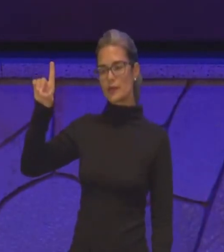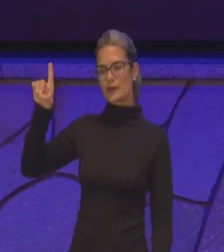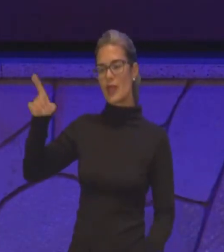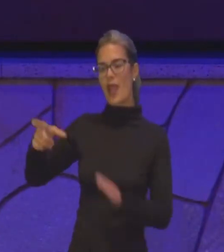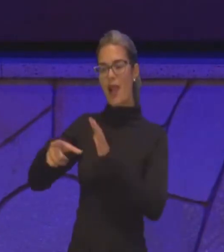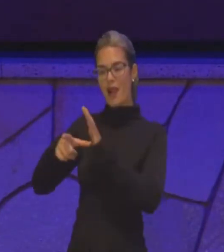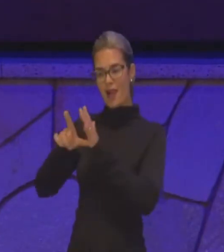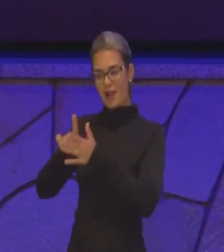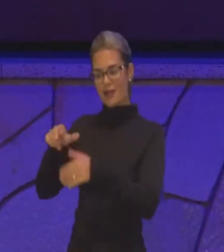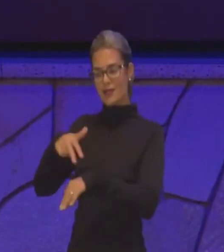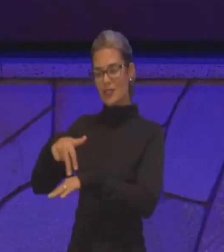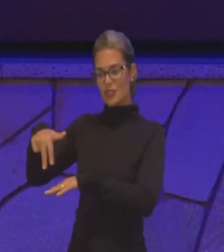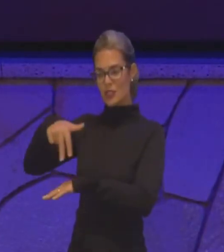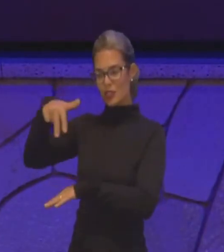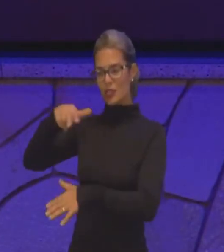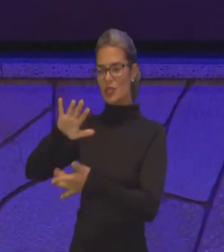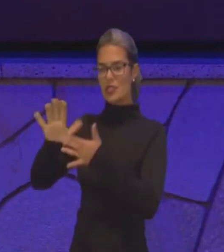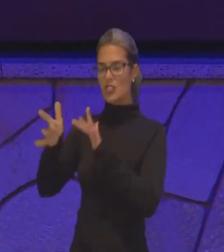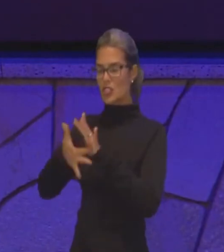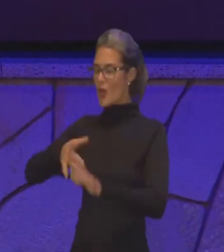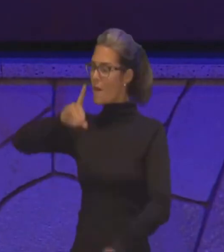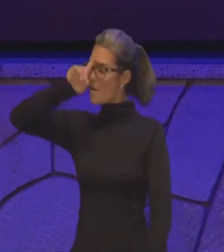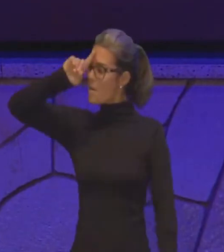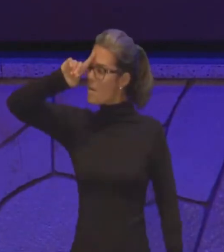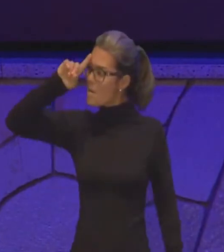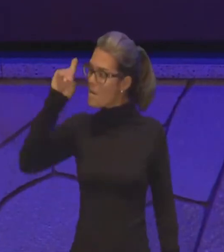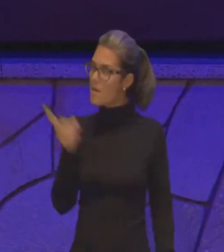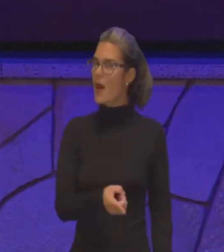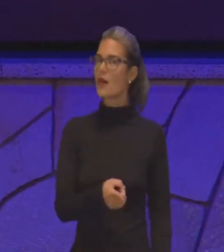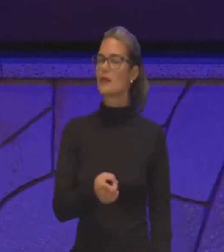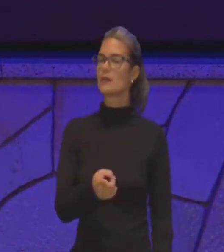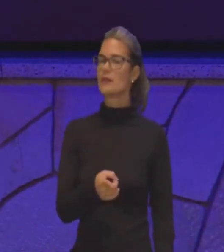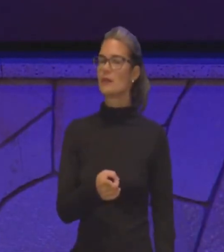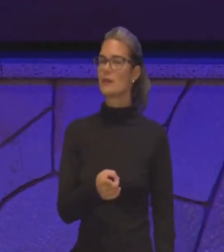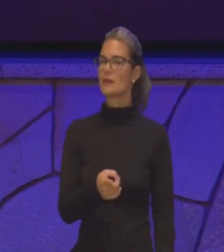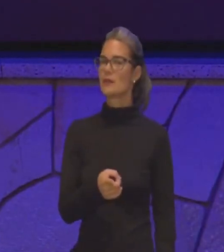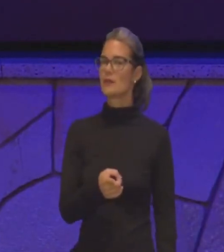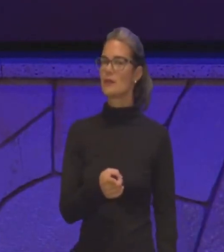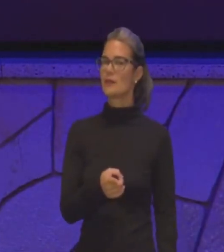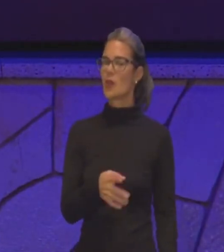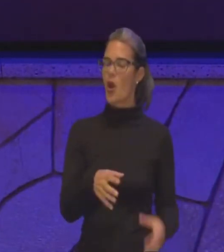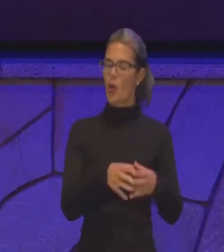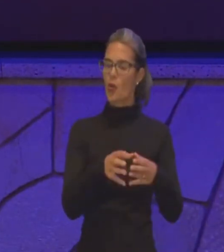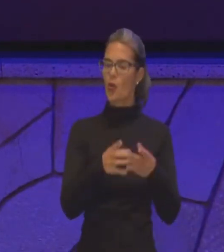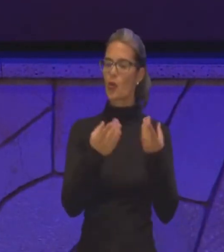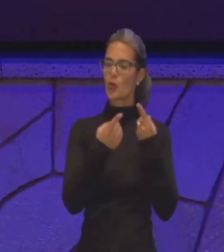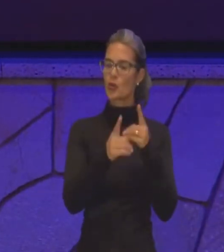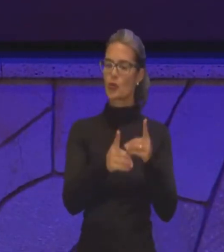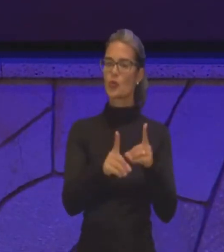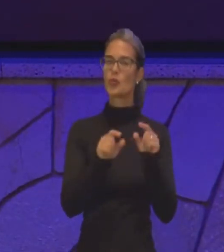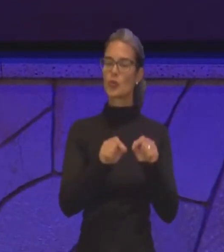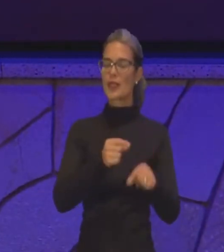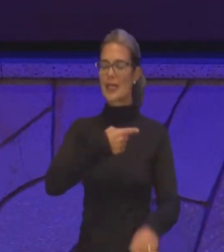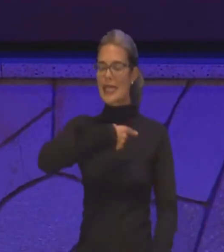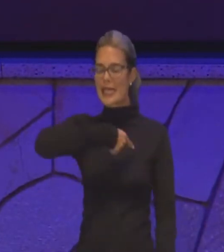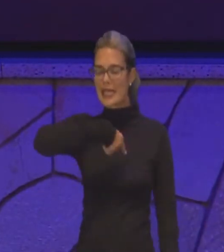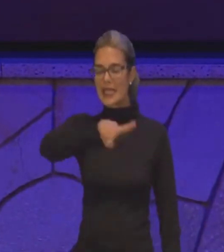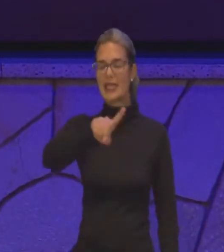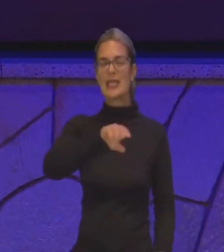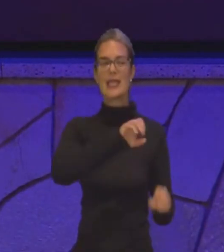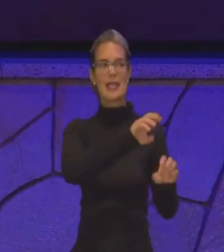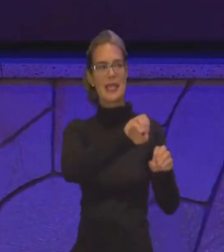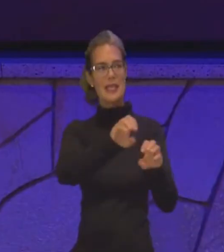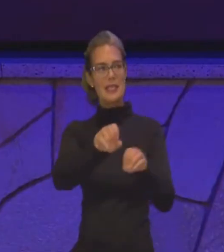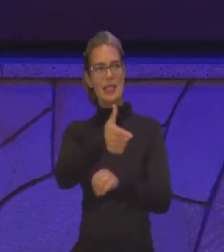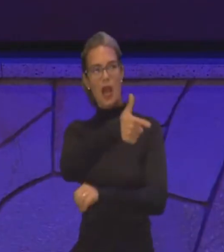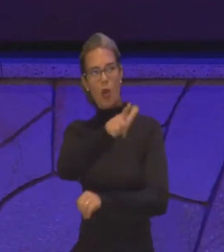aos céus, deu uma grande comissão aos seus discípulos, de fazer novos